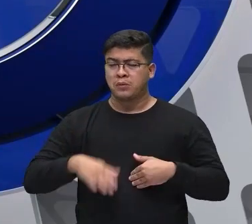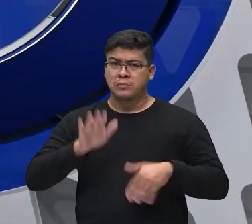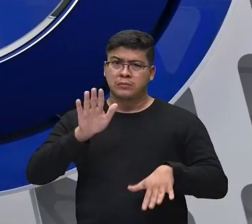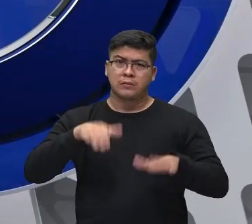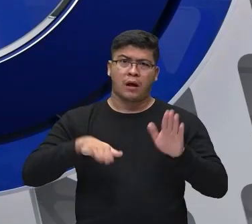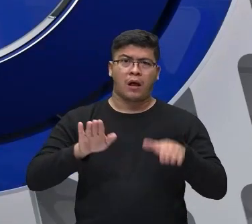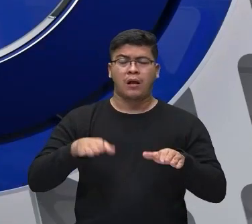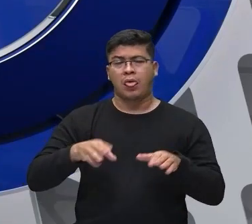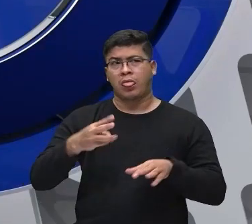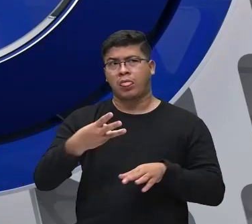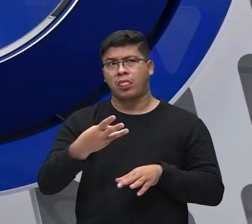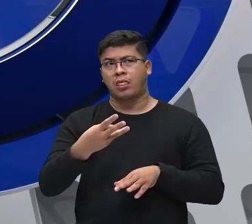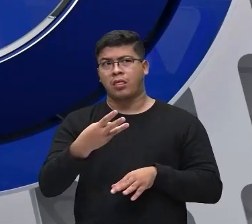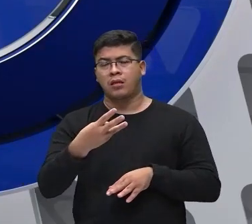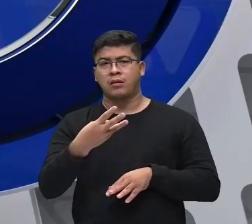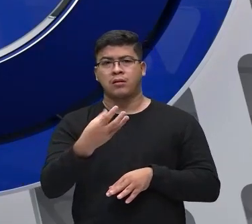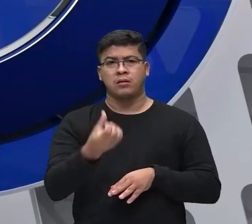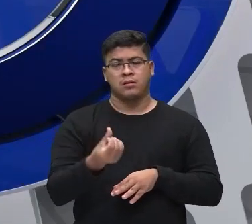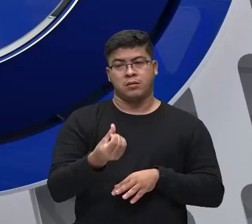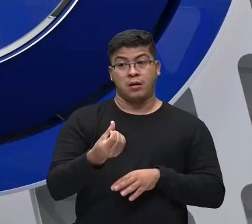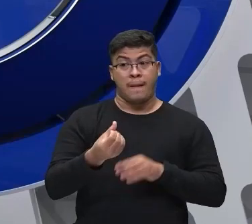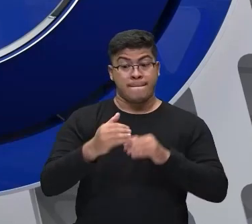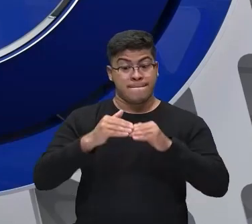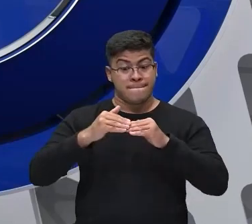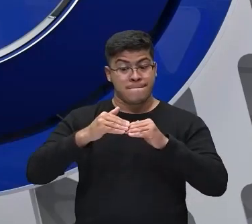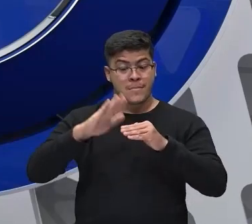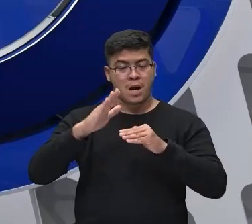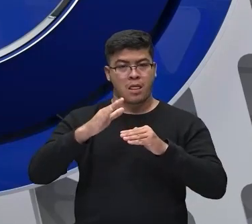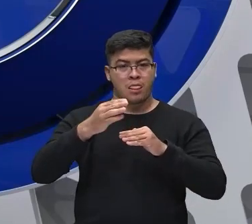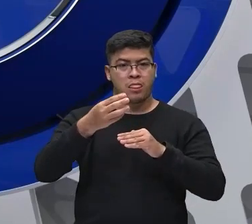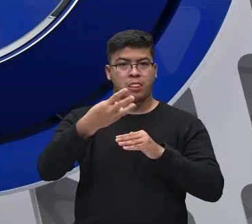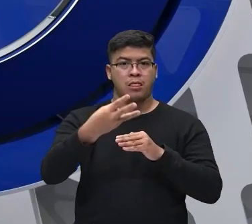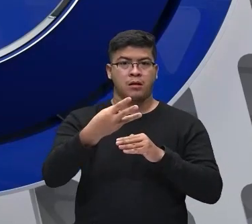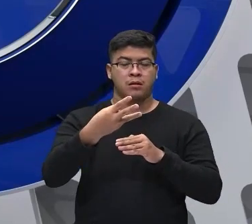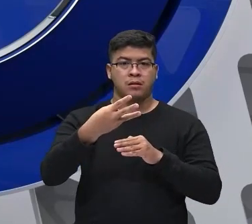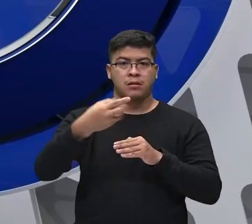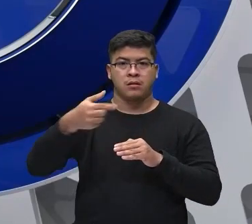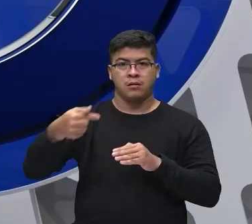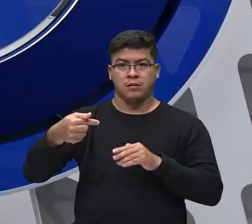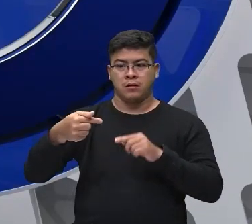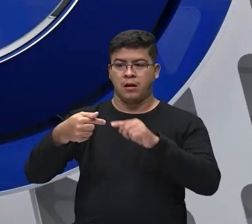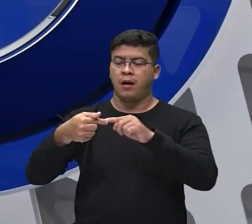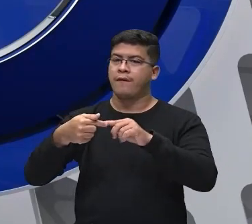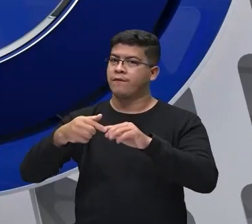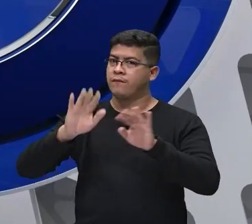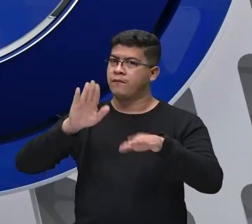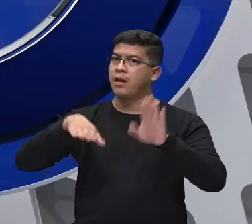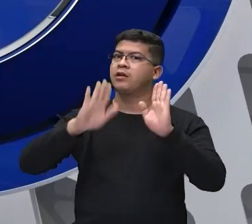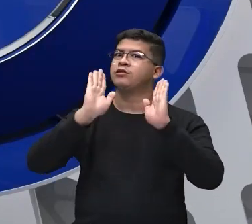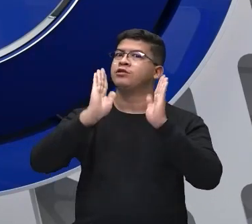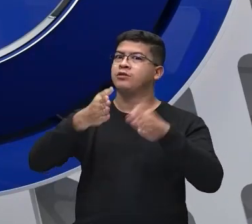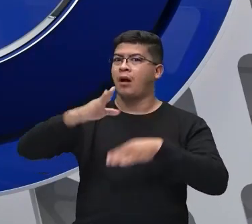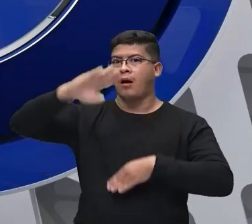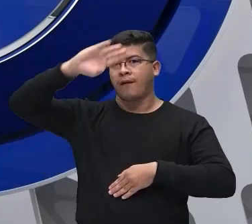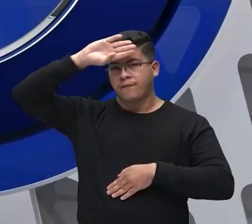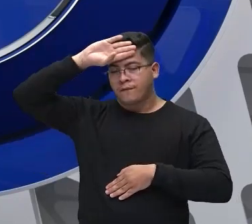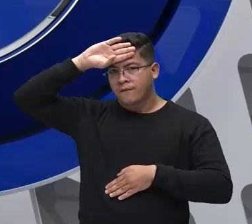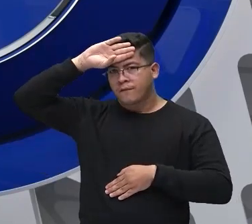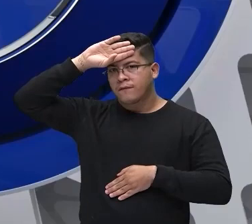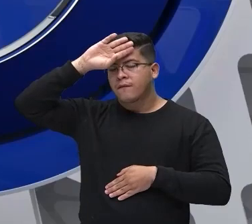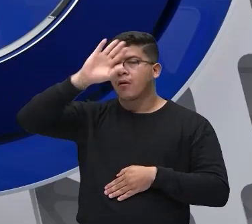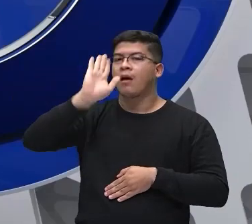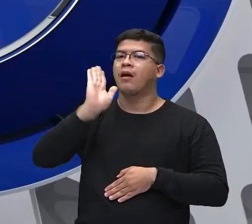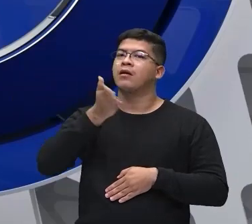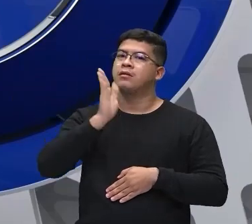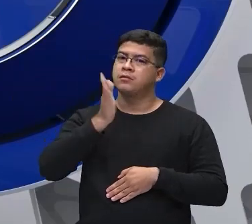36 graus e acima de 37,8 é considerado estado febril. Então, o mercúrio, ele é utilizado